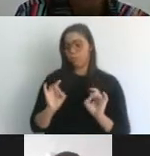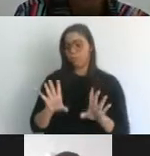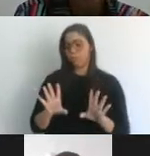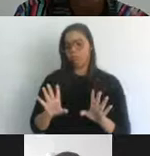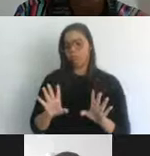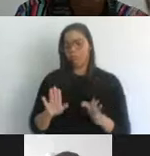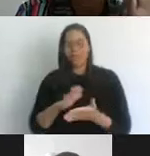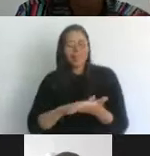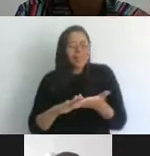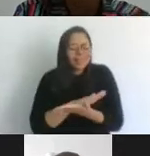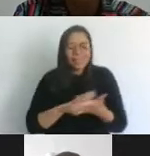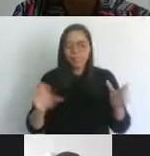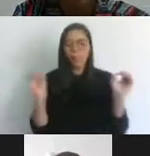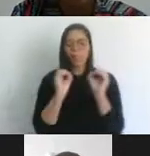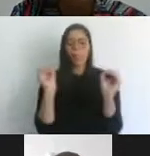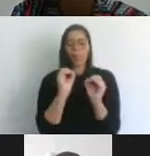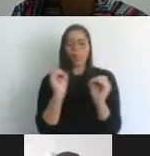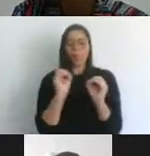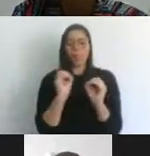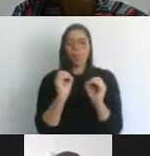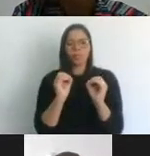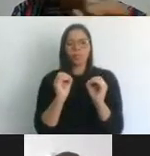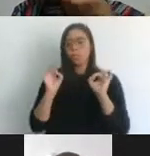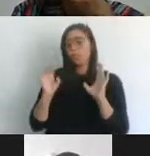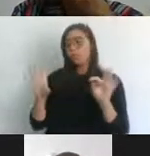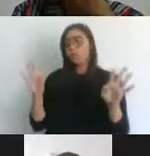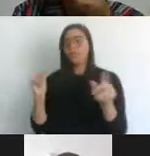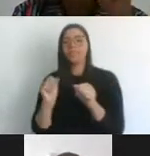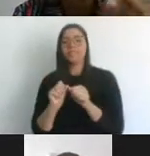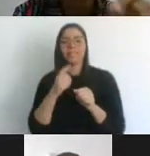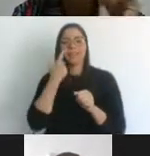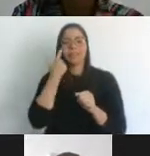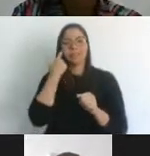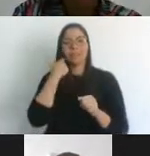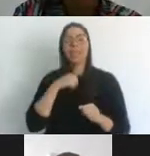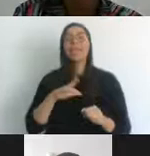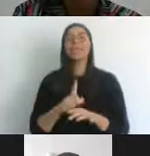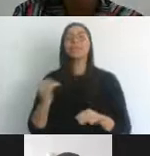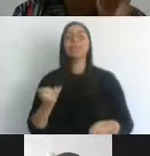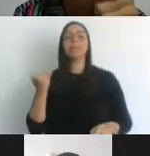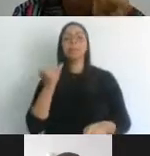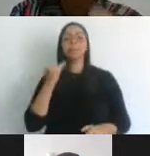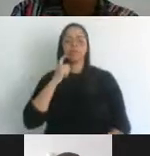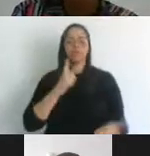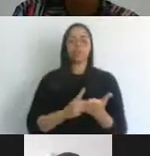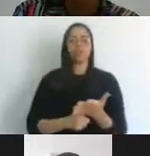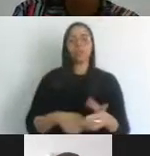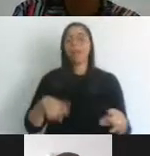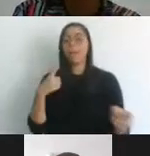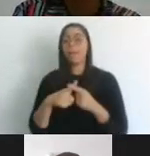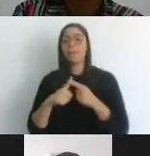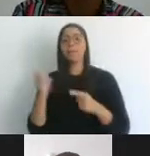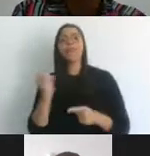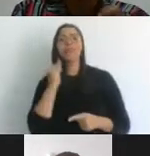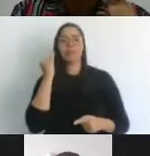e nada além disso do que eles fazem tá isso é muito importante a gente marcar por quê que é importante a gente